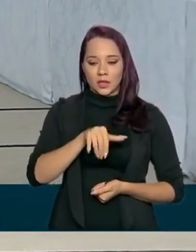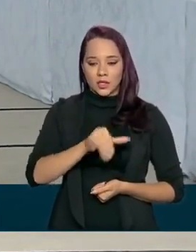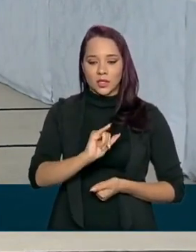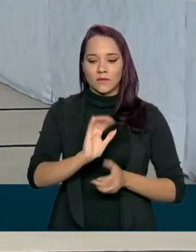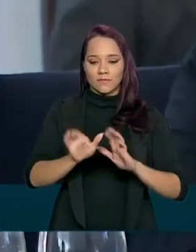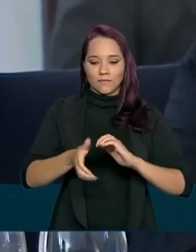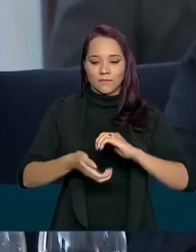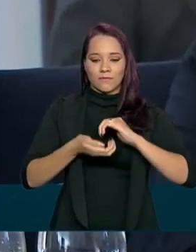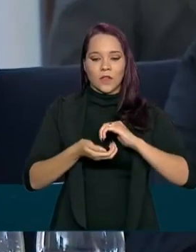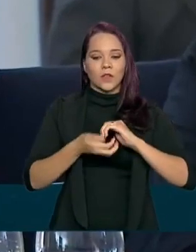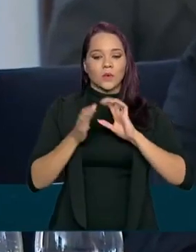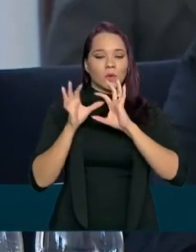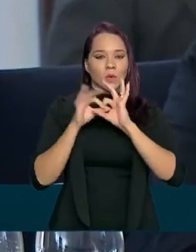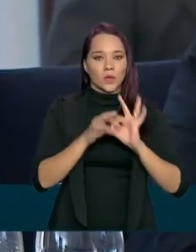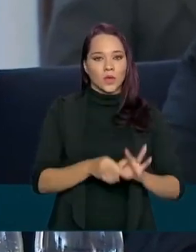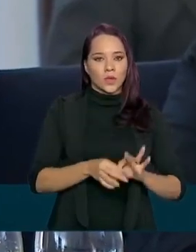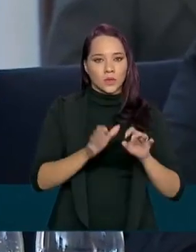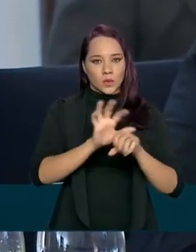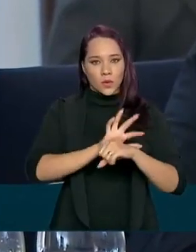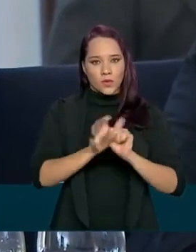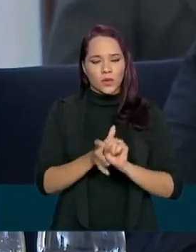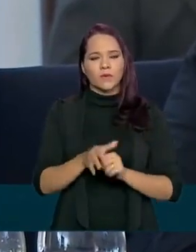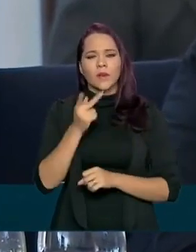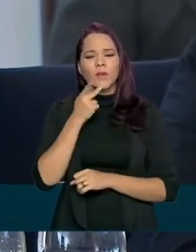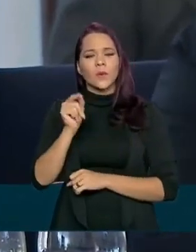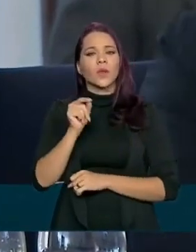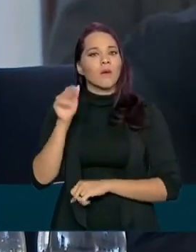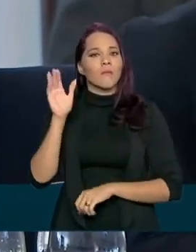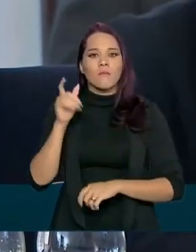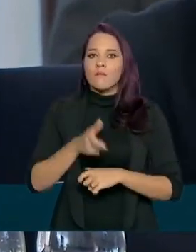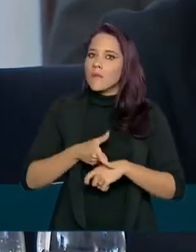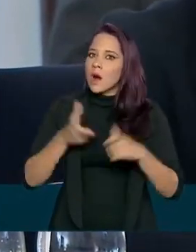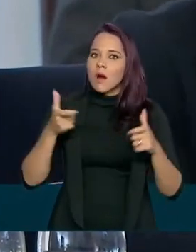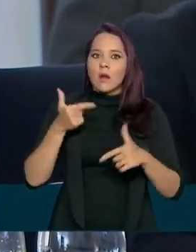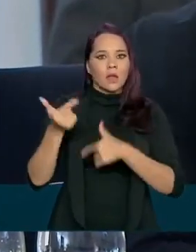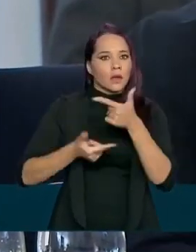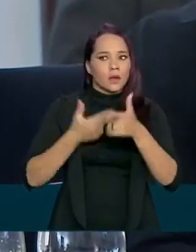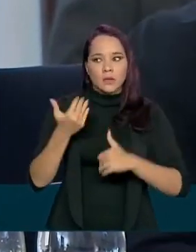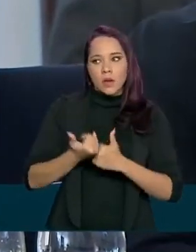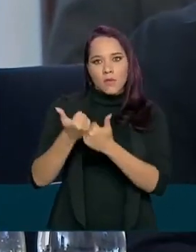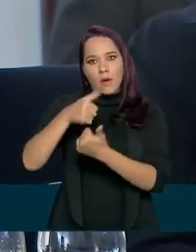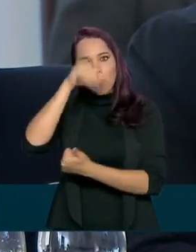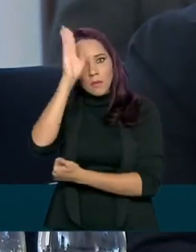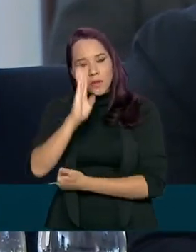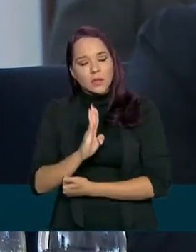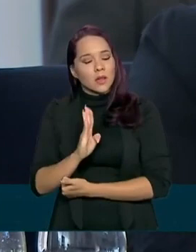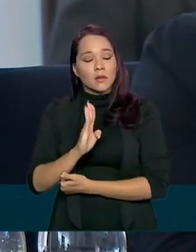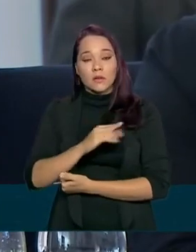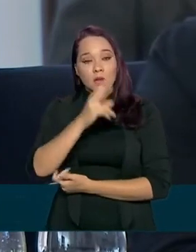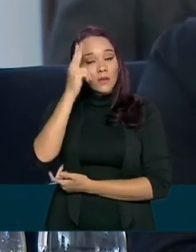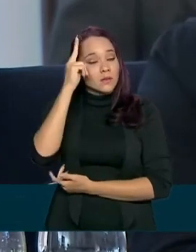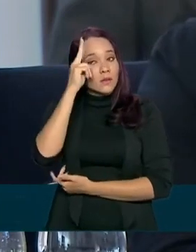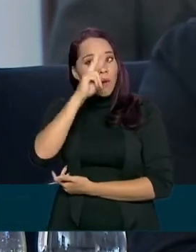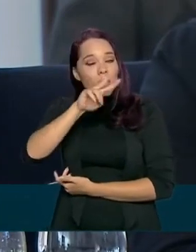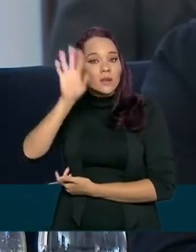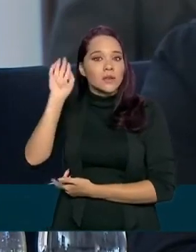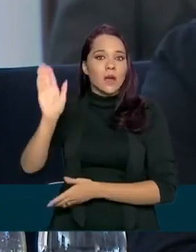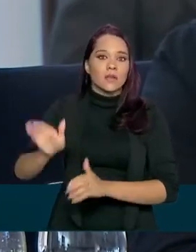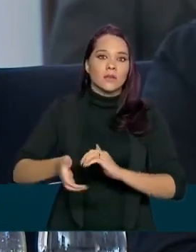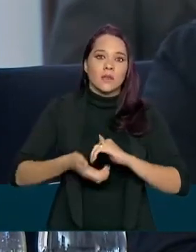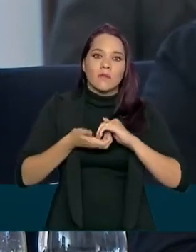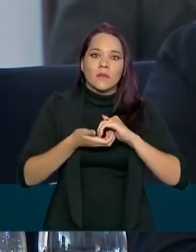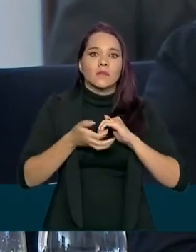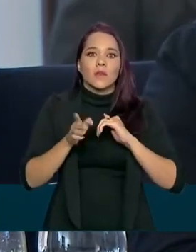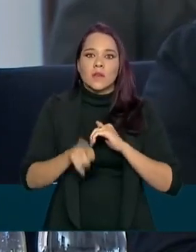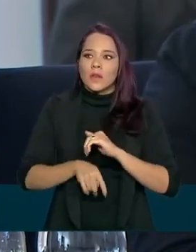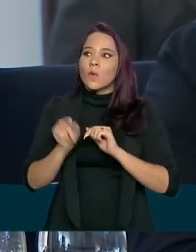queria começar falando do que certamente a maior operação de apoio à brasileiros na história do itamaraty que a operação